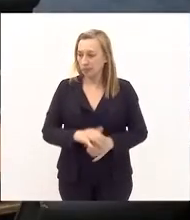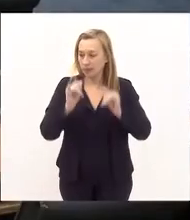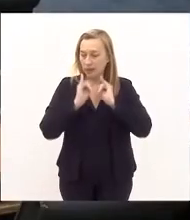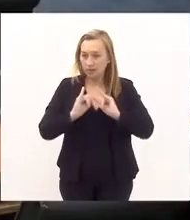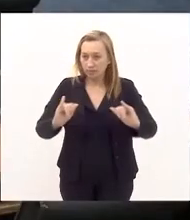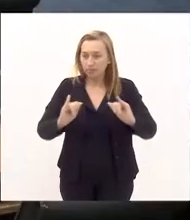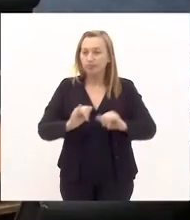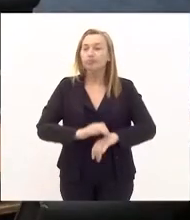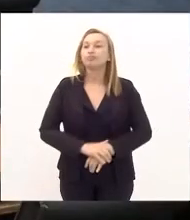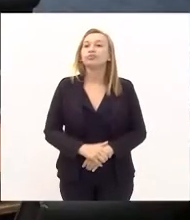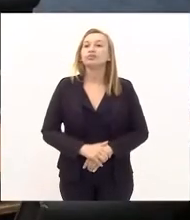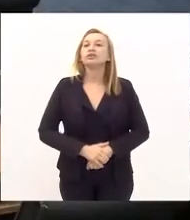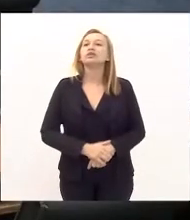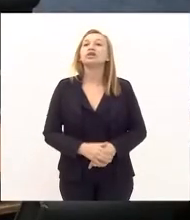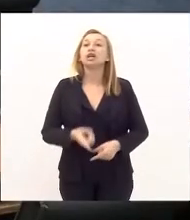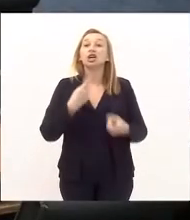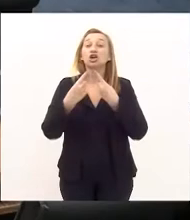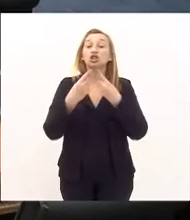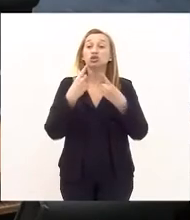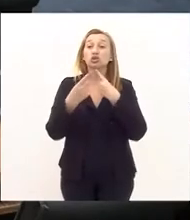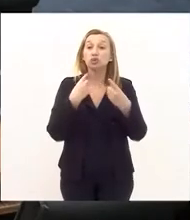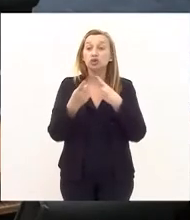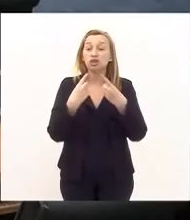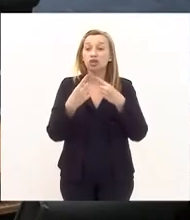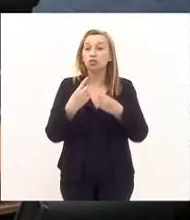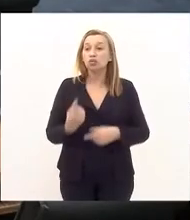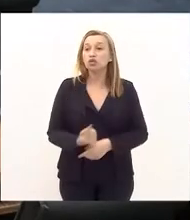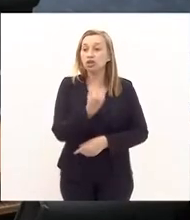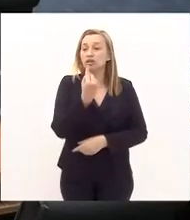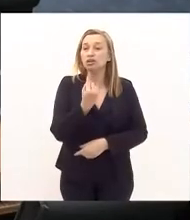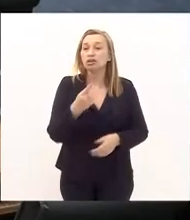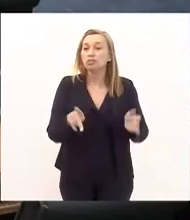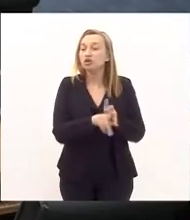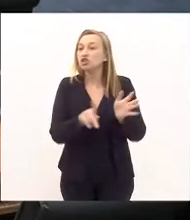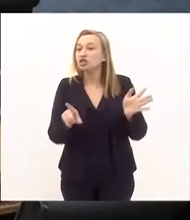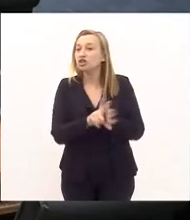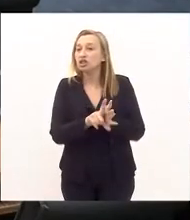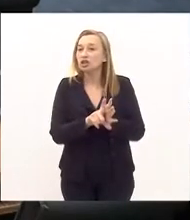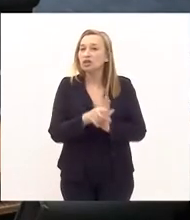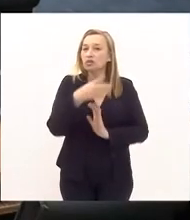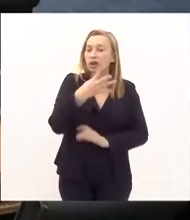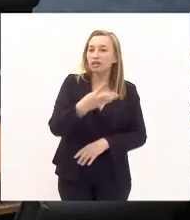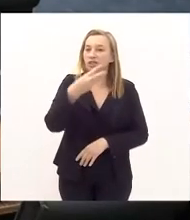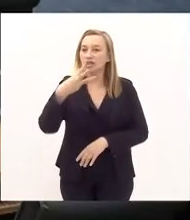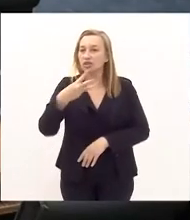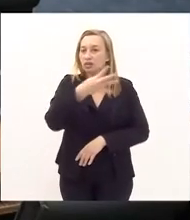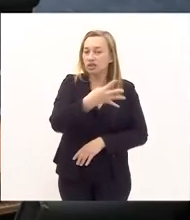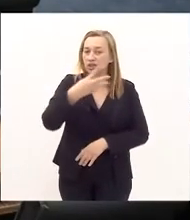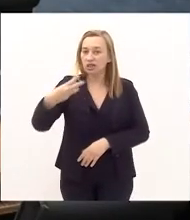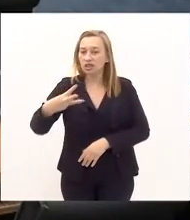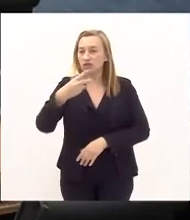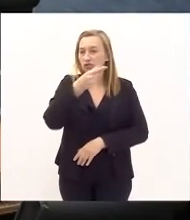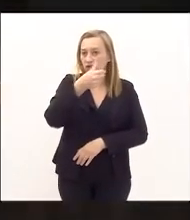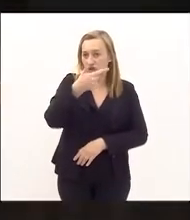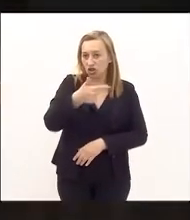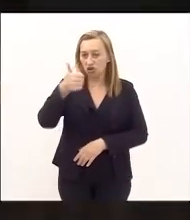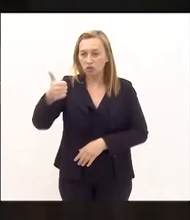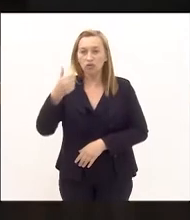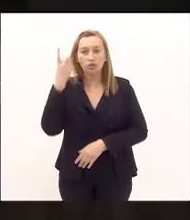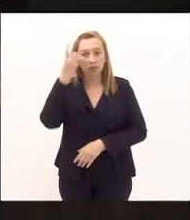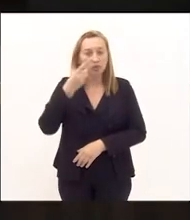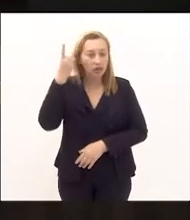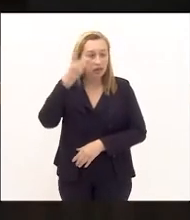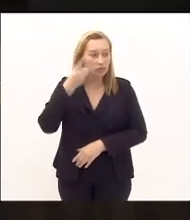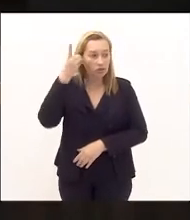Anuncio, em regime de urgência e discussão única, projeto de lei 4343 de 21, de autoria